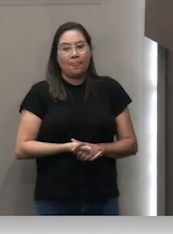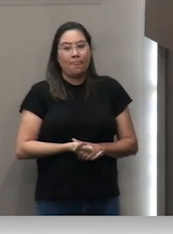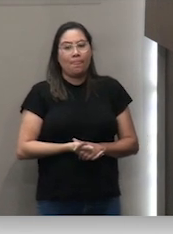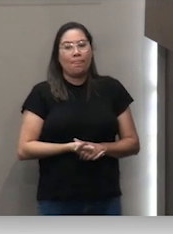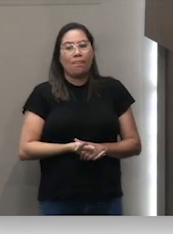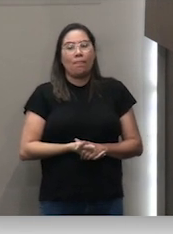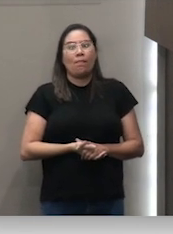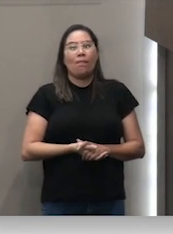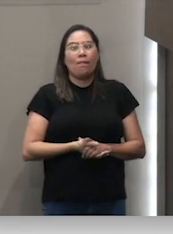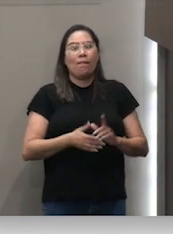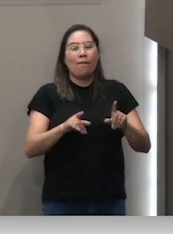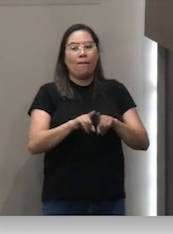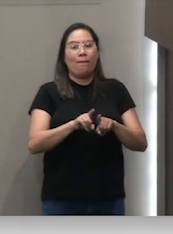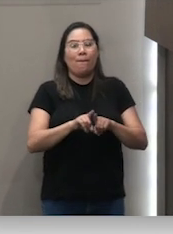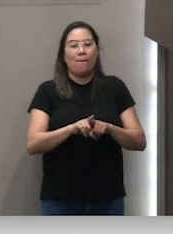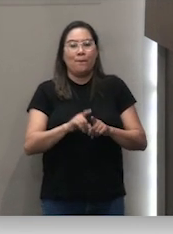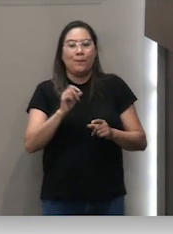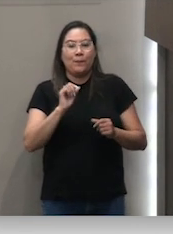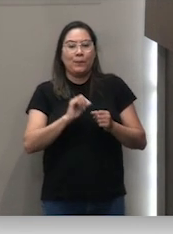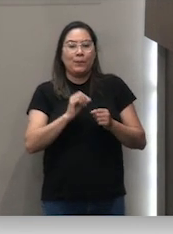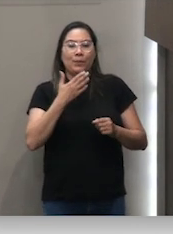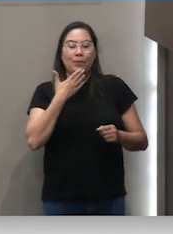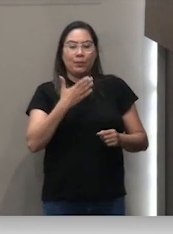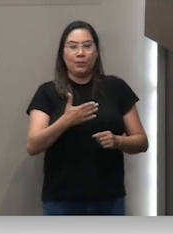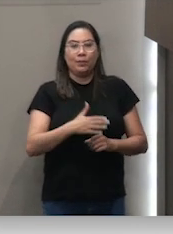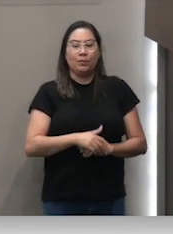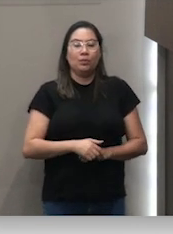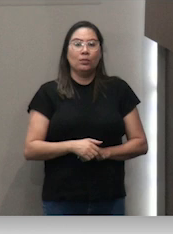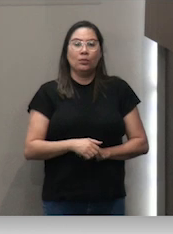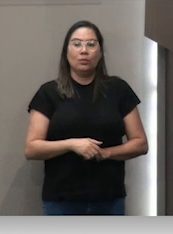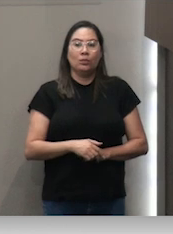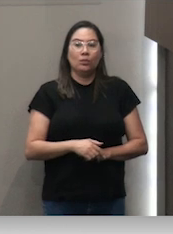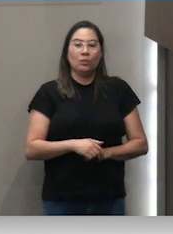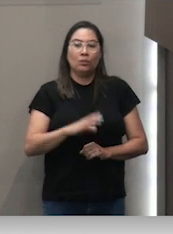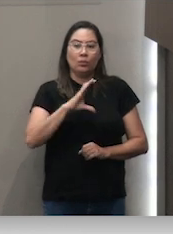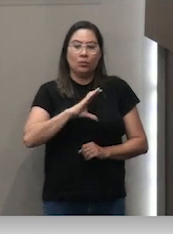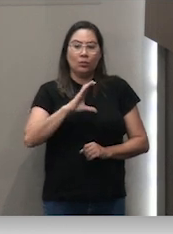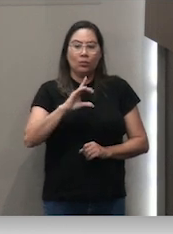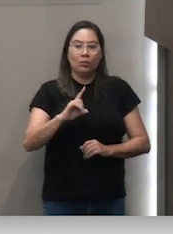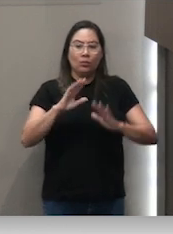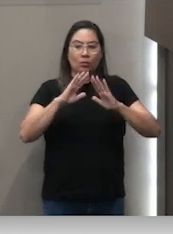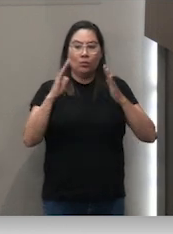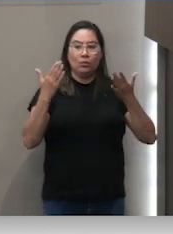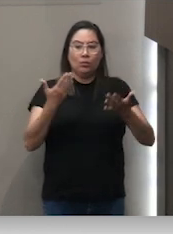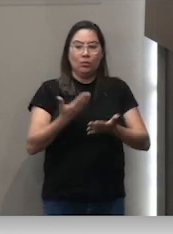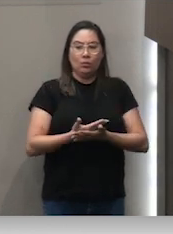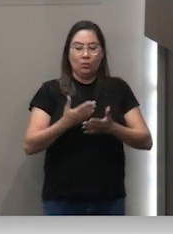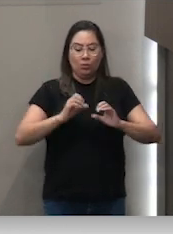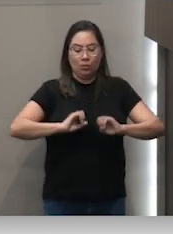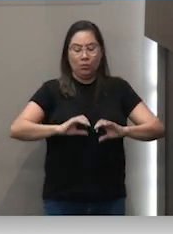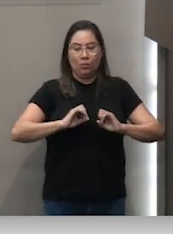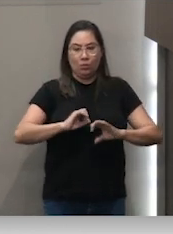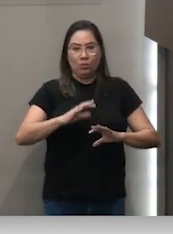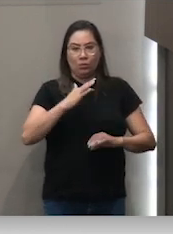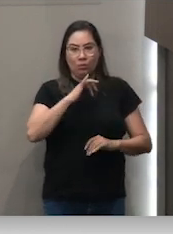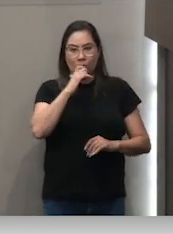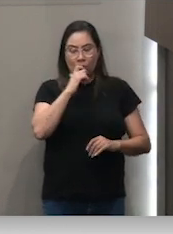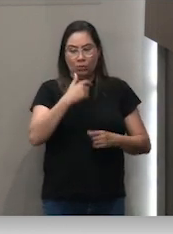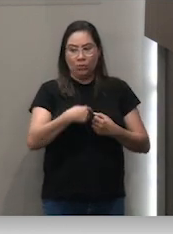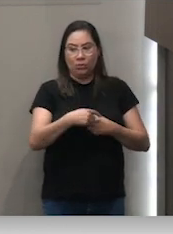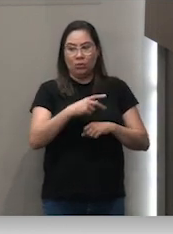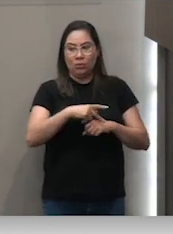nossas indicações, também fizemos uma indicação ao Poder Executivo Municipal para que os coordenadores das escolas de educação infantil aqui no município de Passo